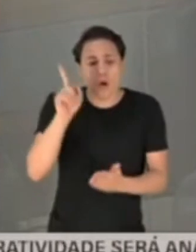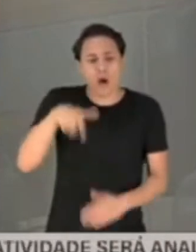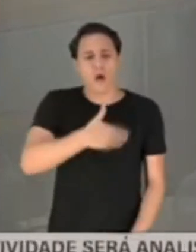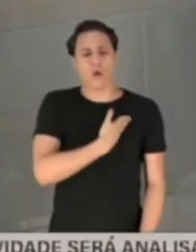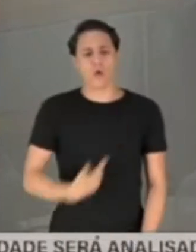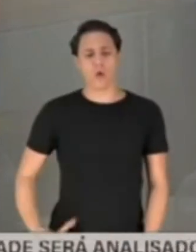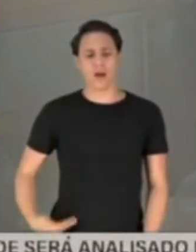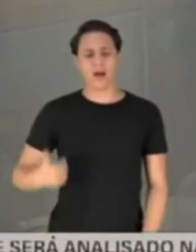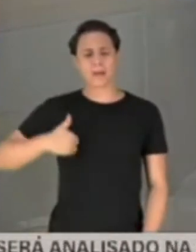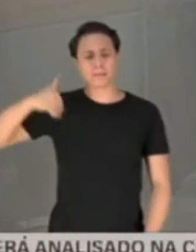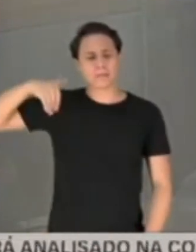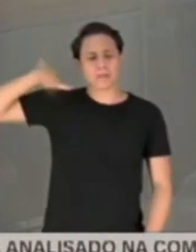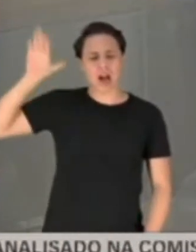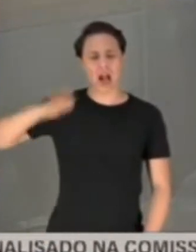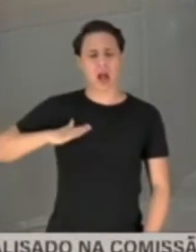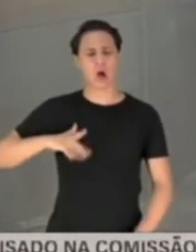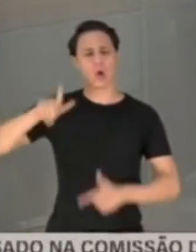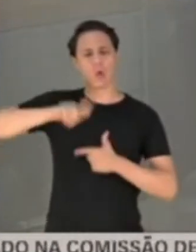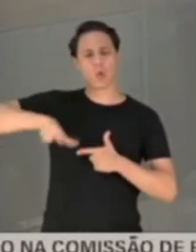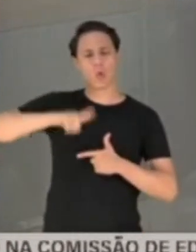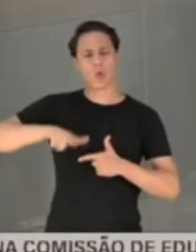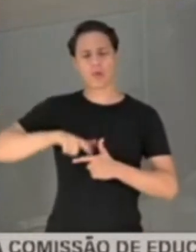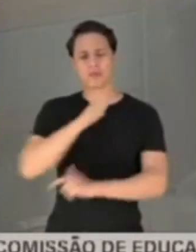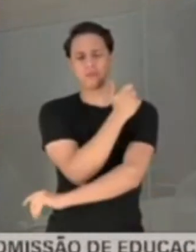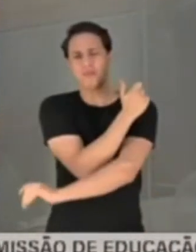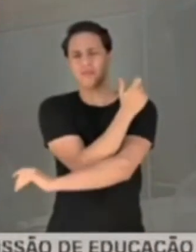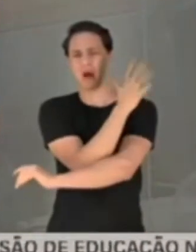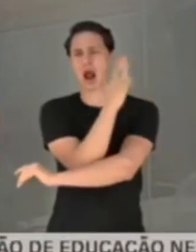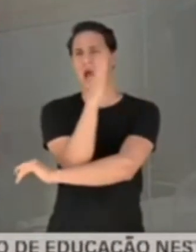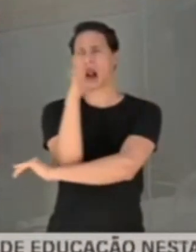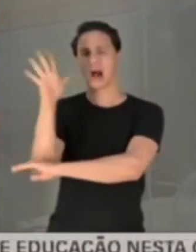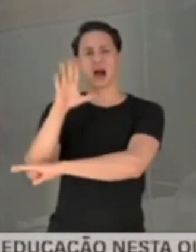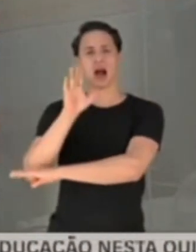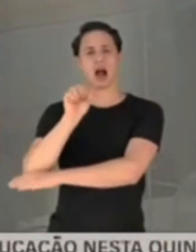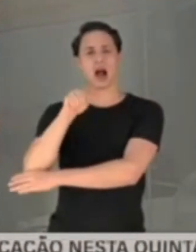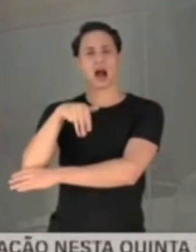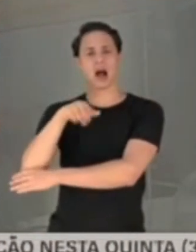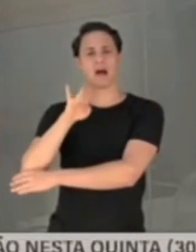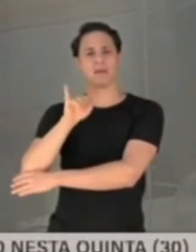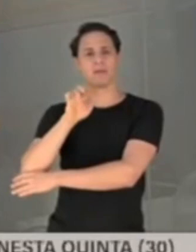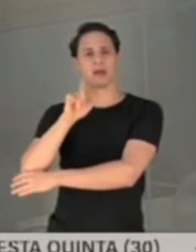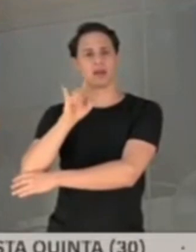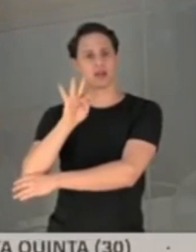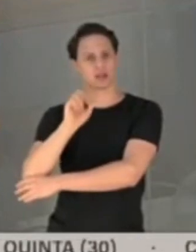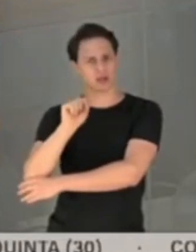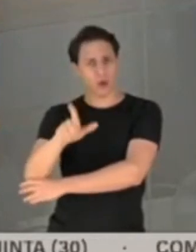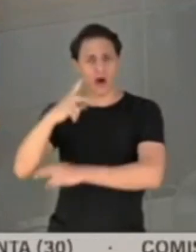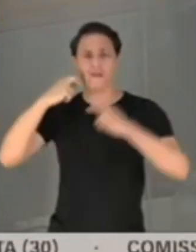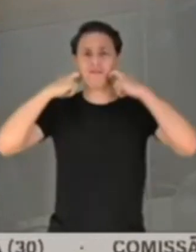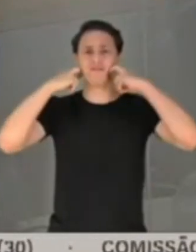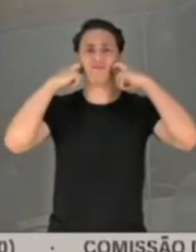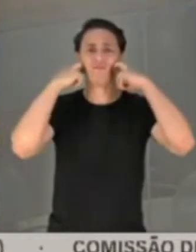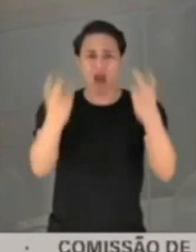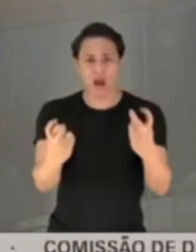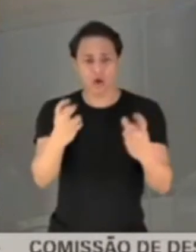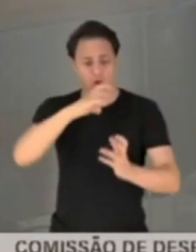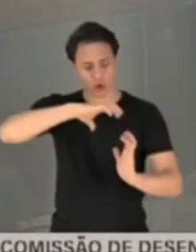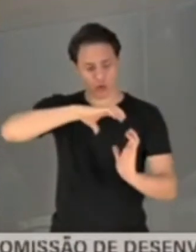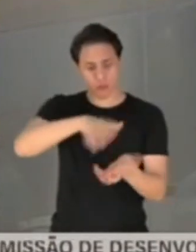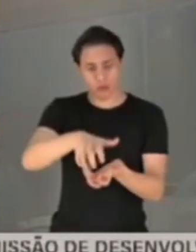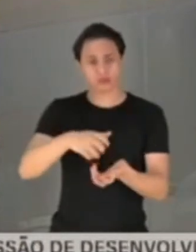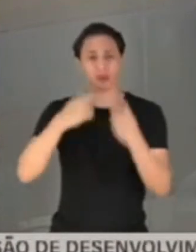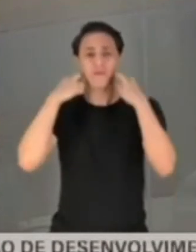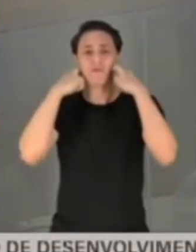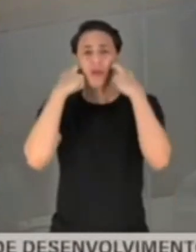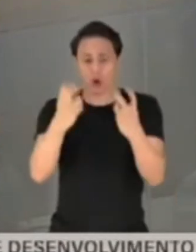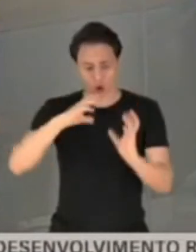maior crise ambiental que esse país já teve. Uma vergonha no mundo.